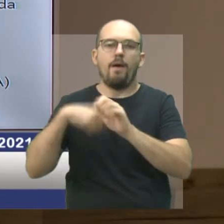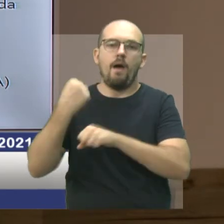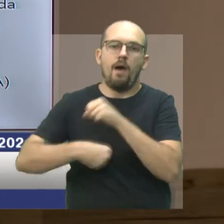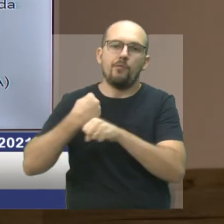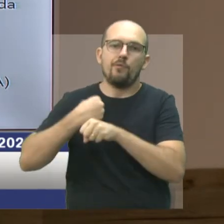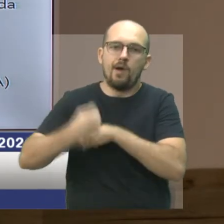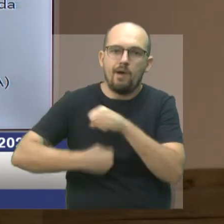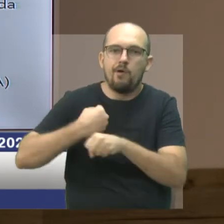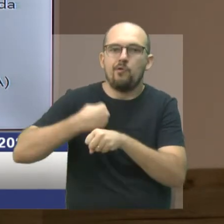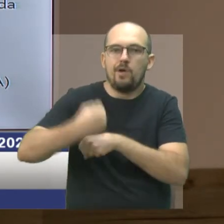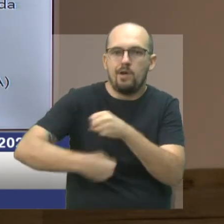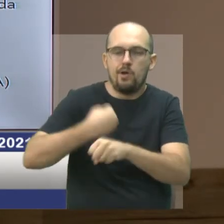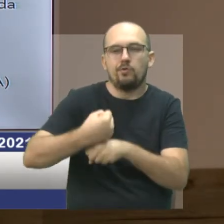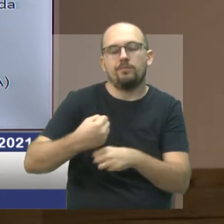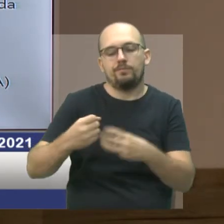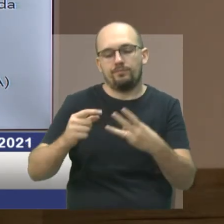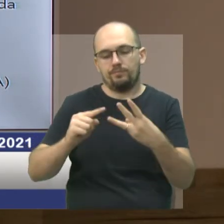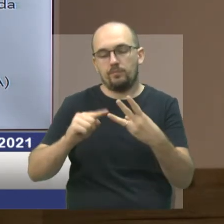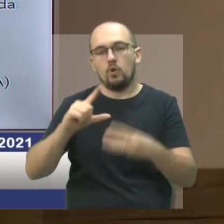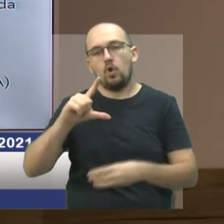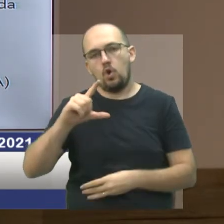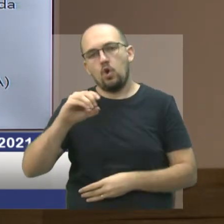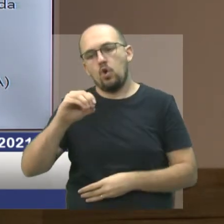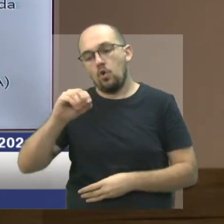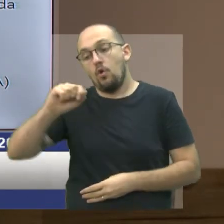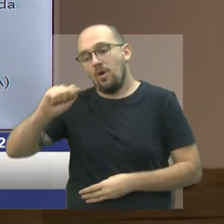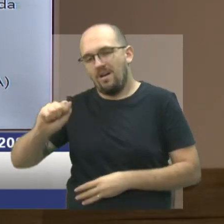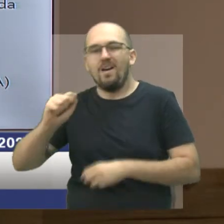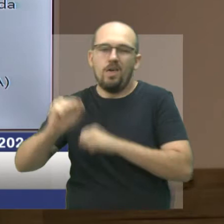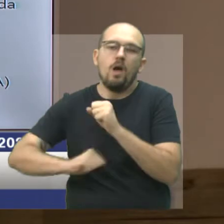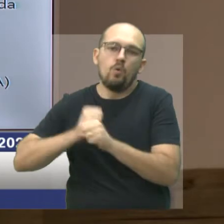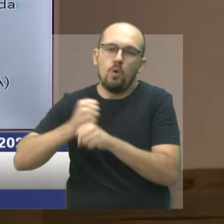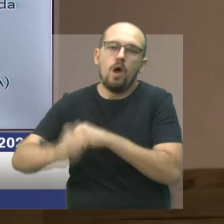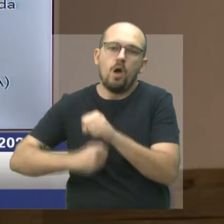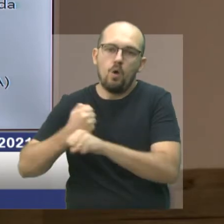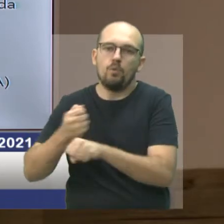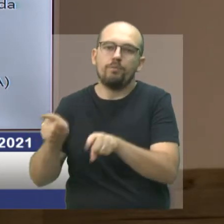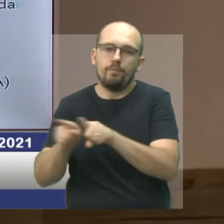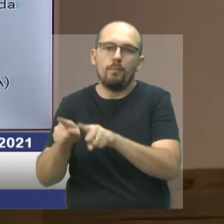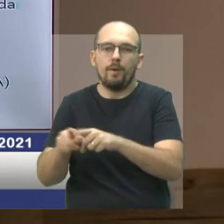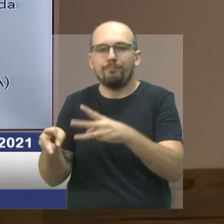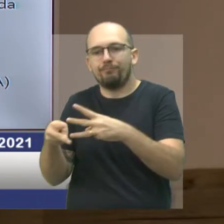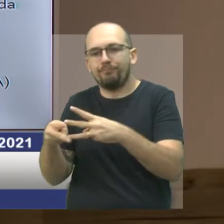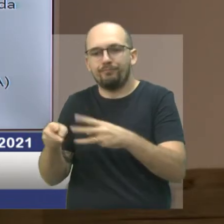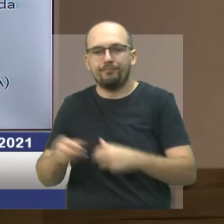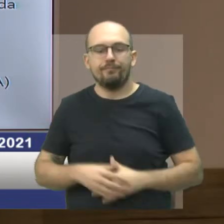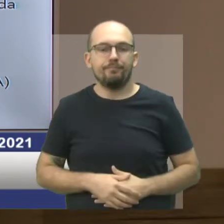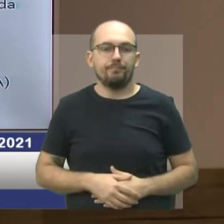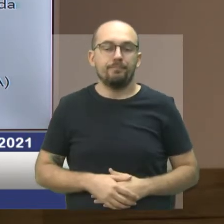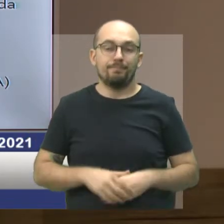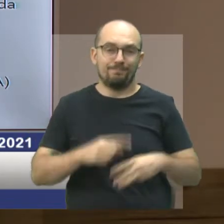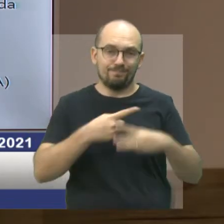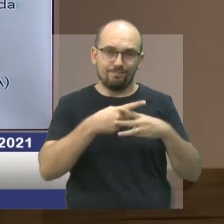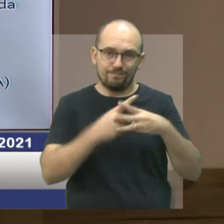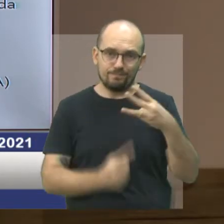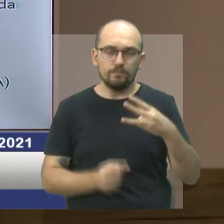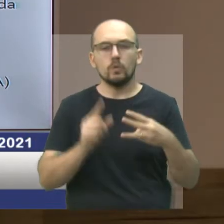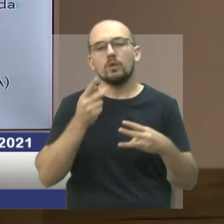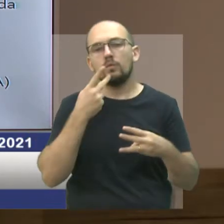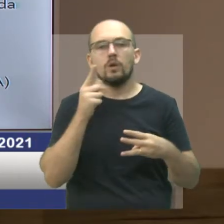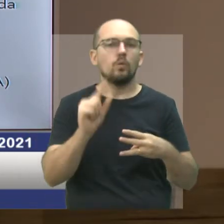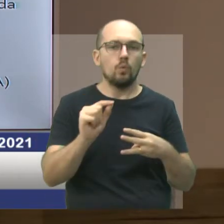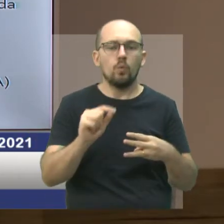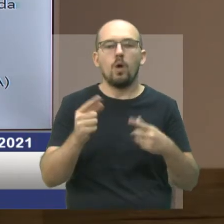Orçamentária Anual, também é feita anualmente, óbvio. Nessas 3 peças estão contidas as previsões de receita e fixação